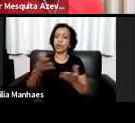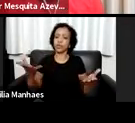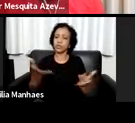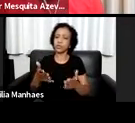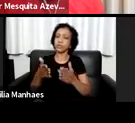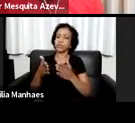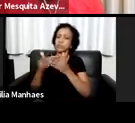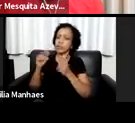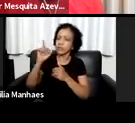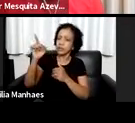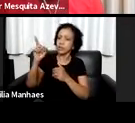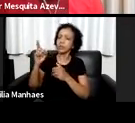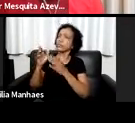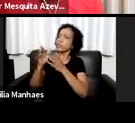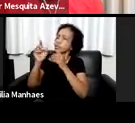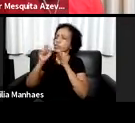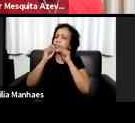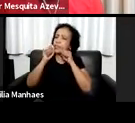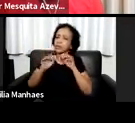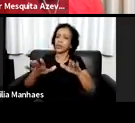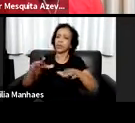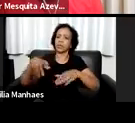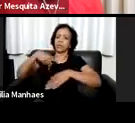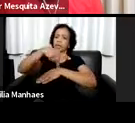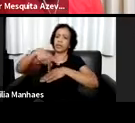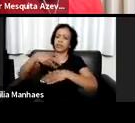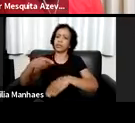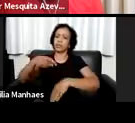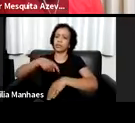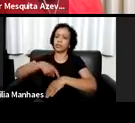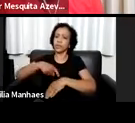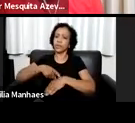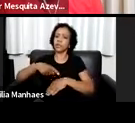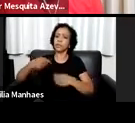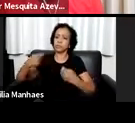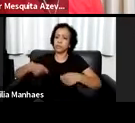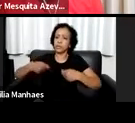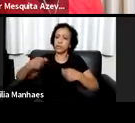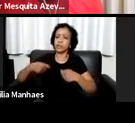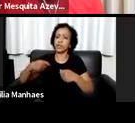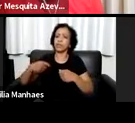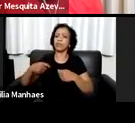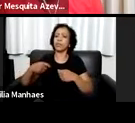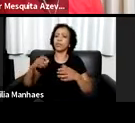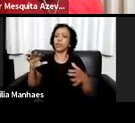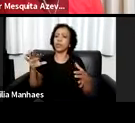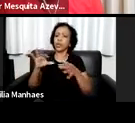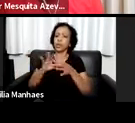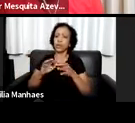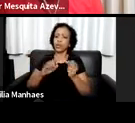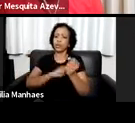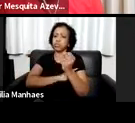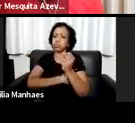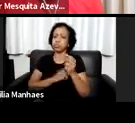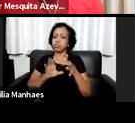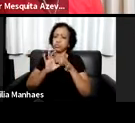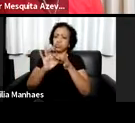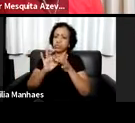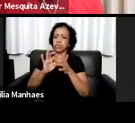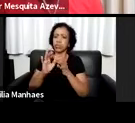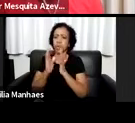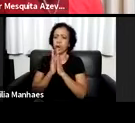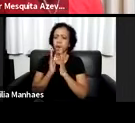Deus, bênção para o nosso país neste momento que tanto precisamos, unindo as nossas orações de norte a sul,